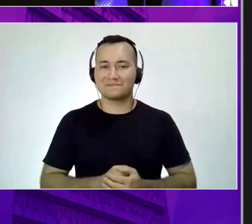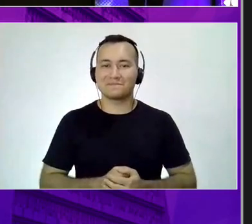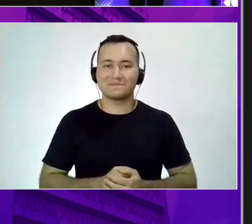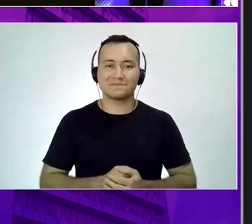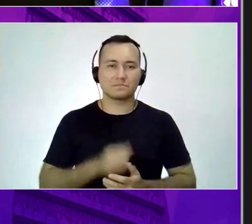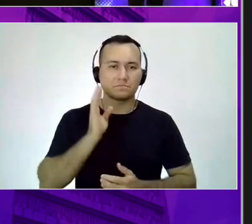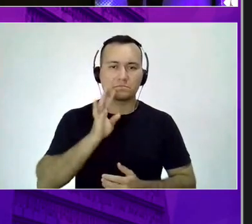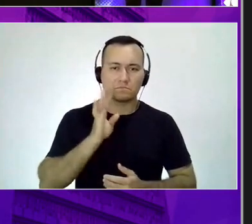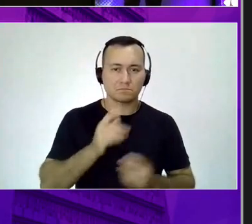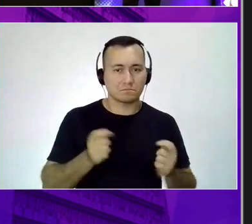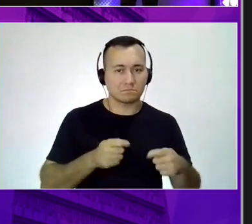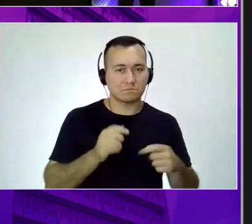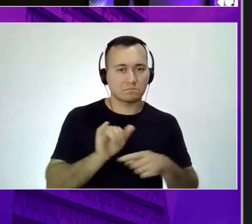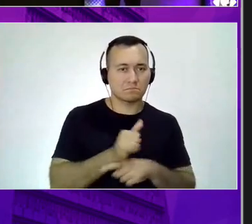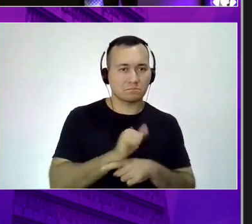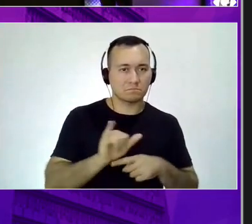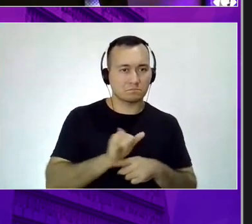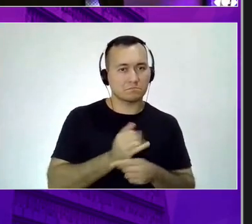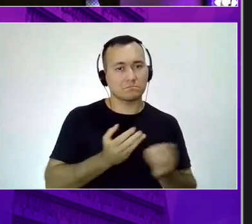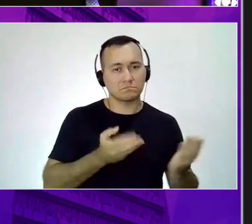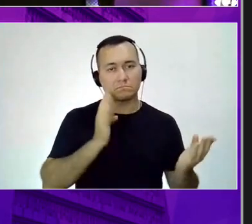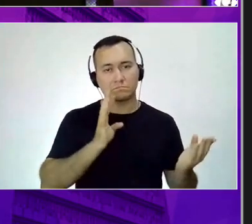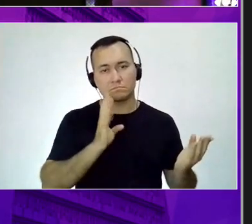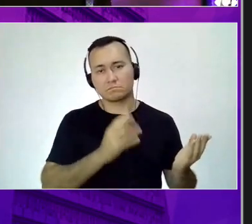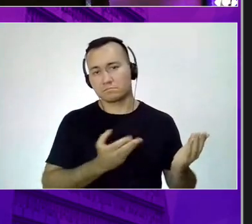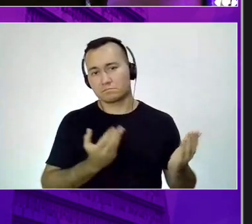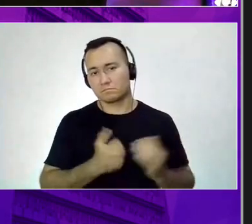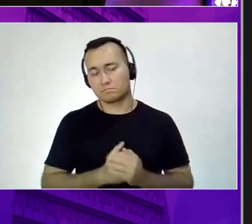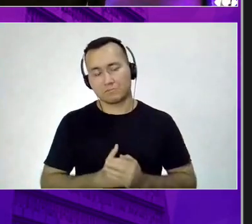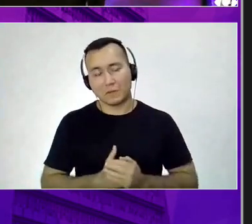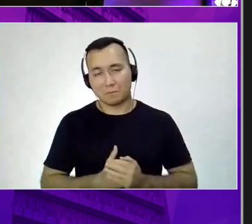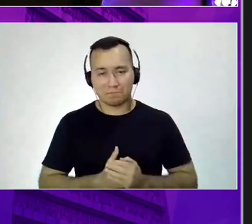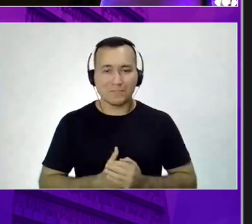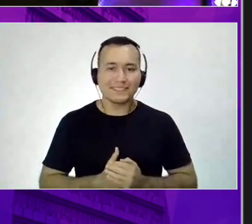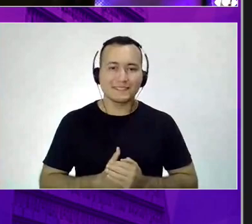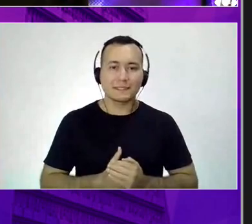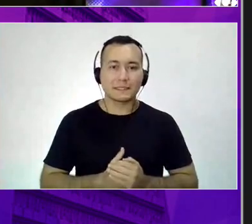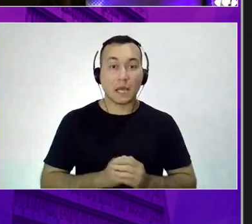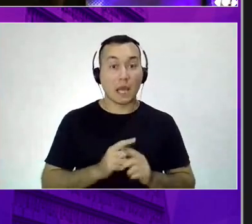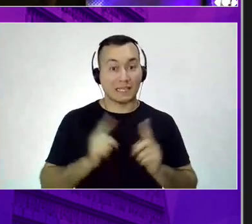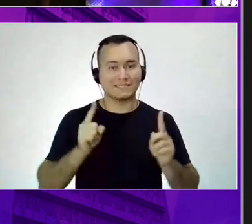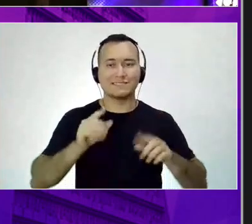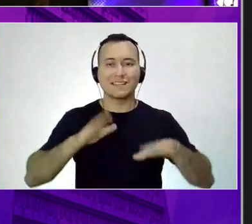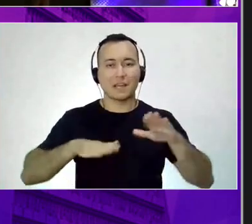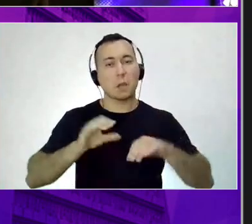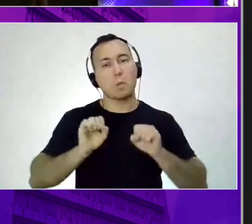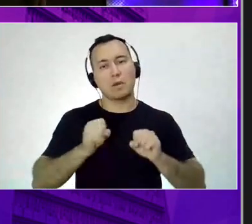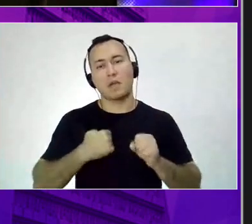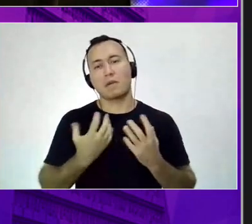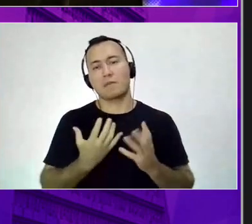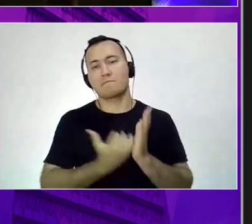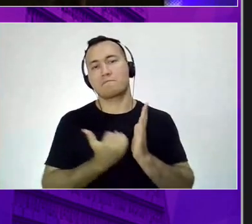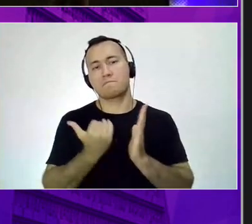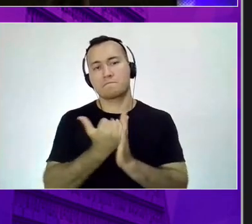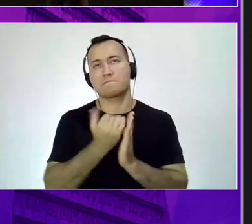maneira. Mas legal. Às vezes eu quero ter uma abstração, não quero só executar